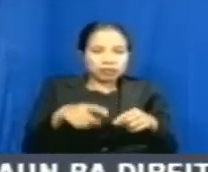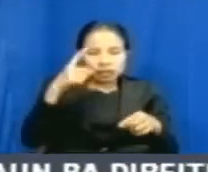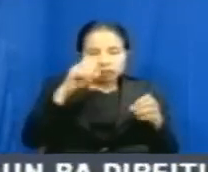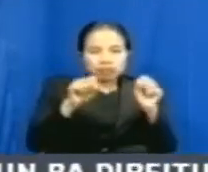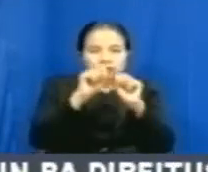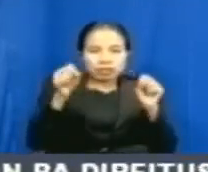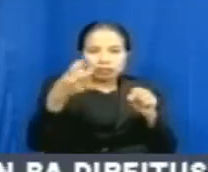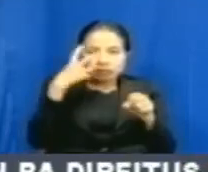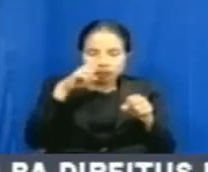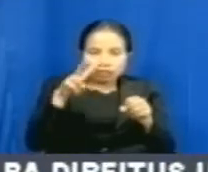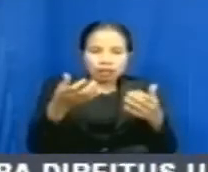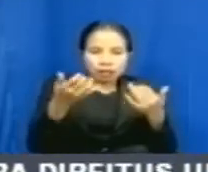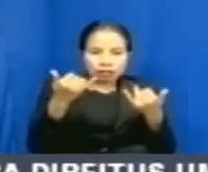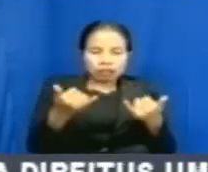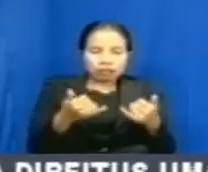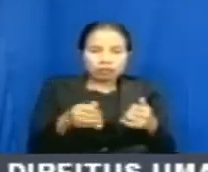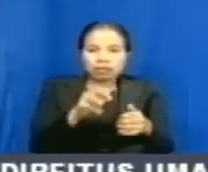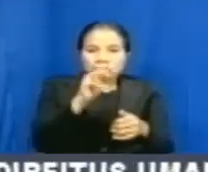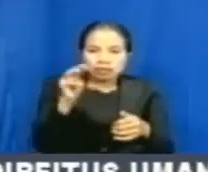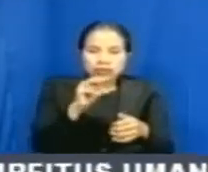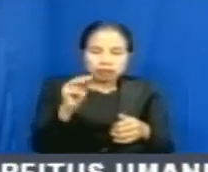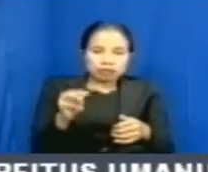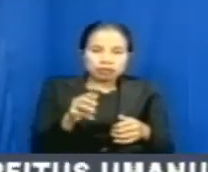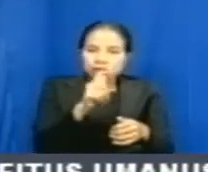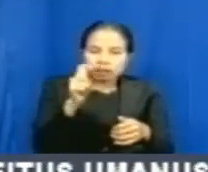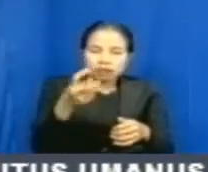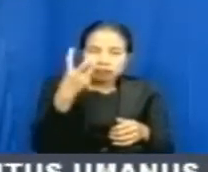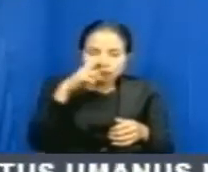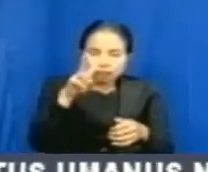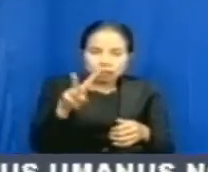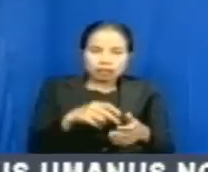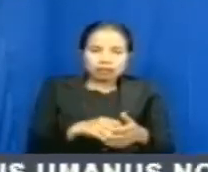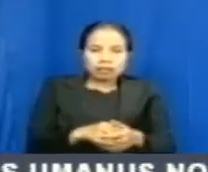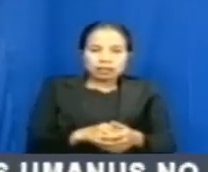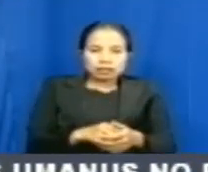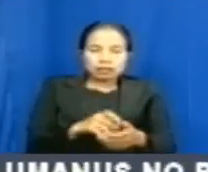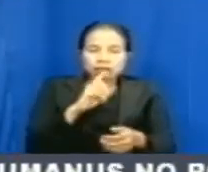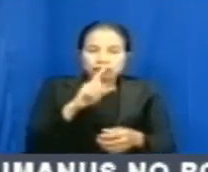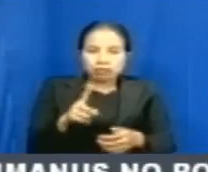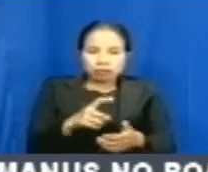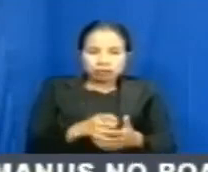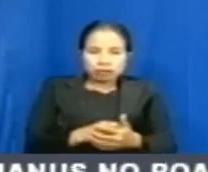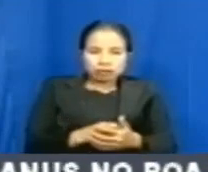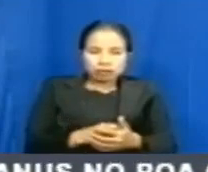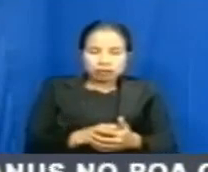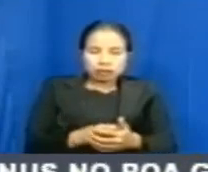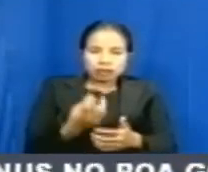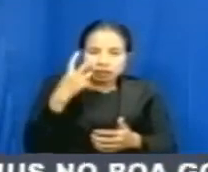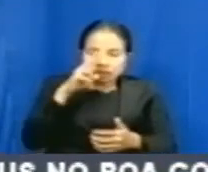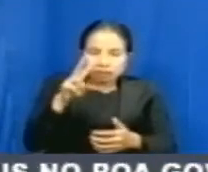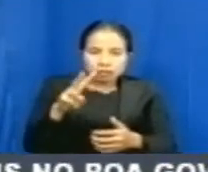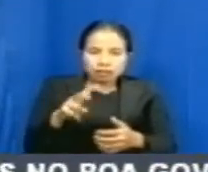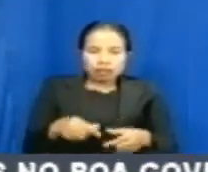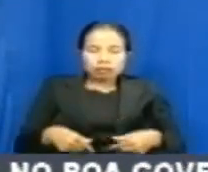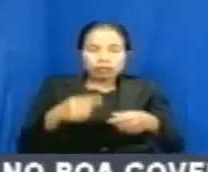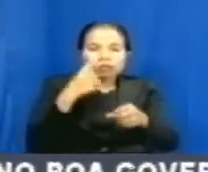check, foi agora sabe do segundo né, é terceiro Bacira check, foi tá. Tu ira los nessa né, ida check, foi nessa foto,